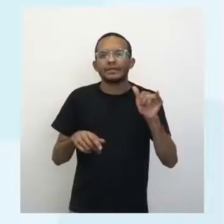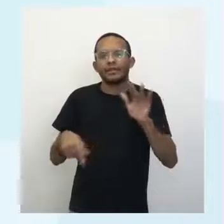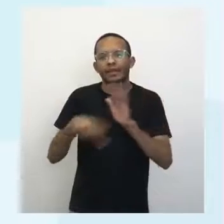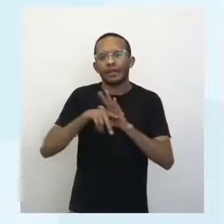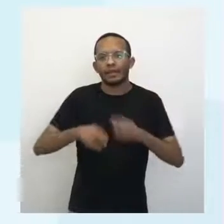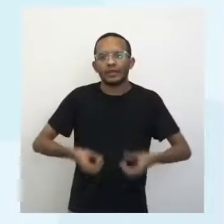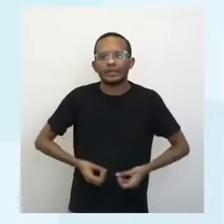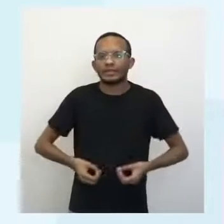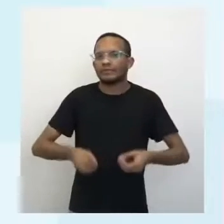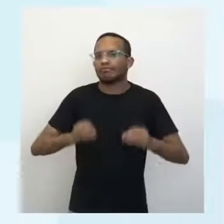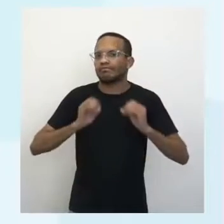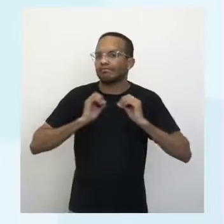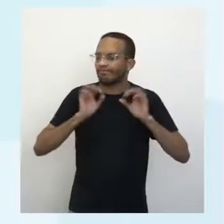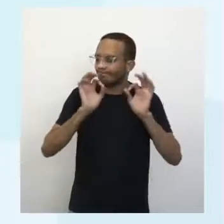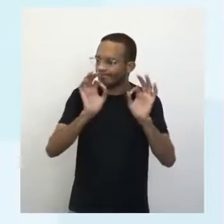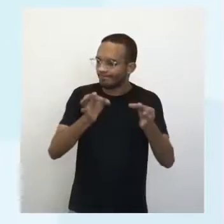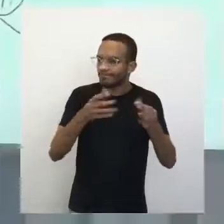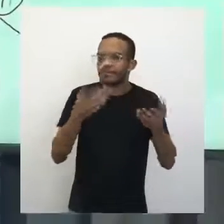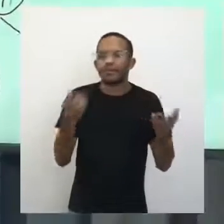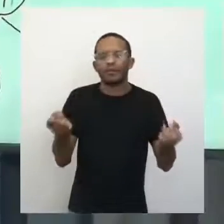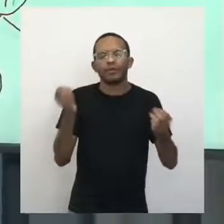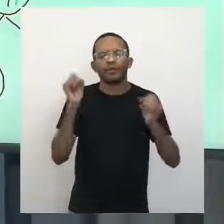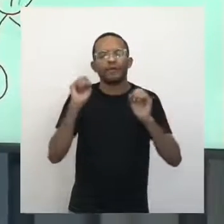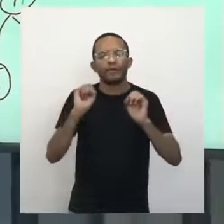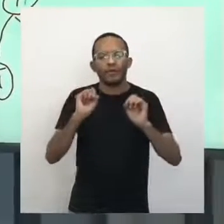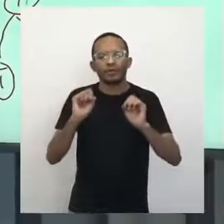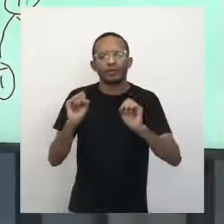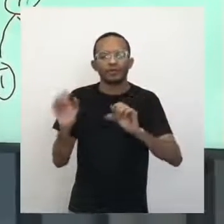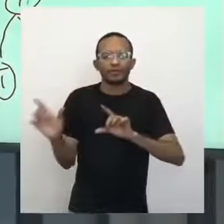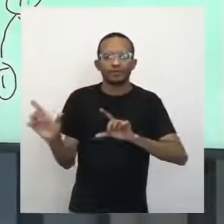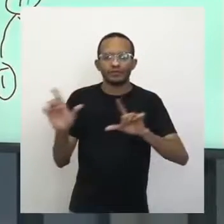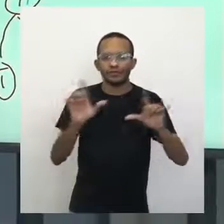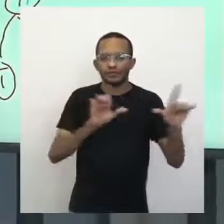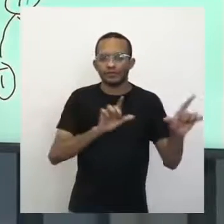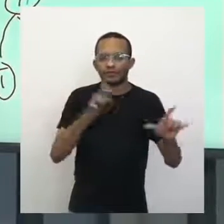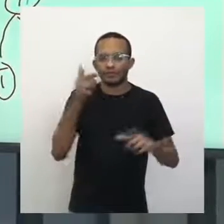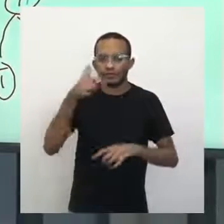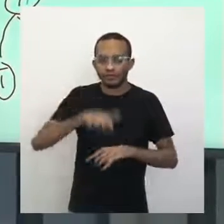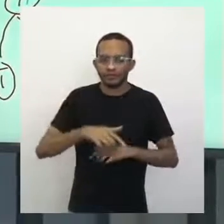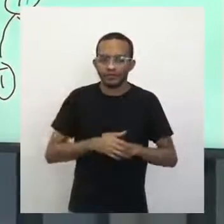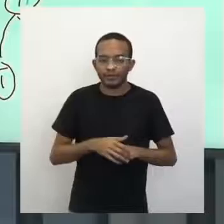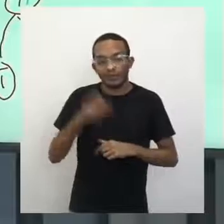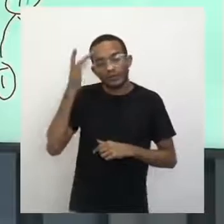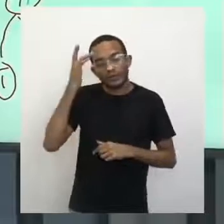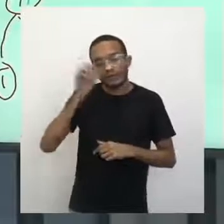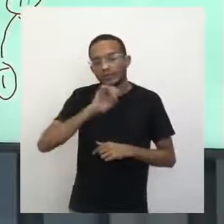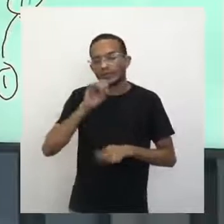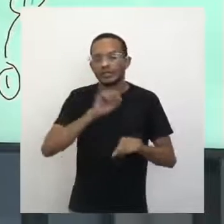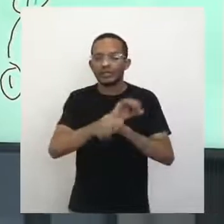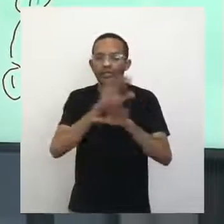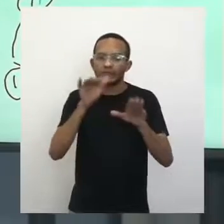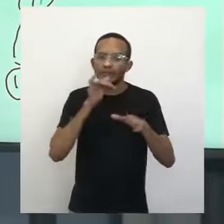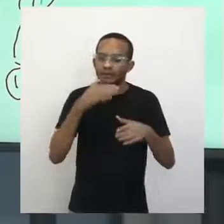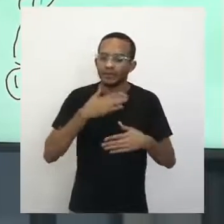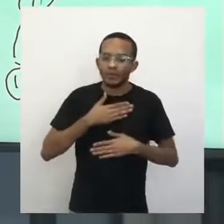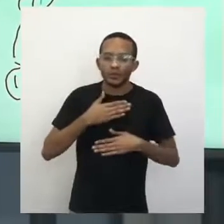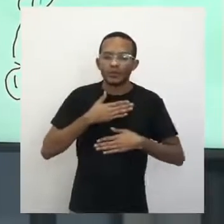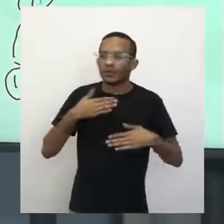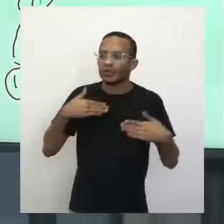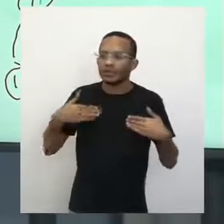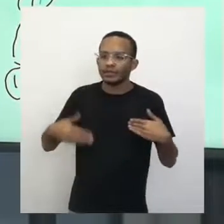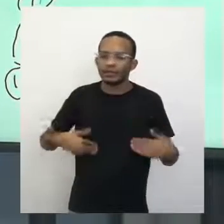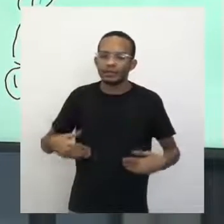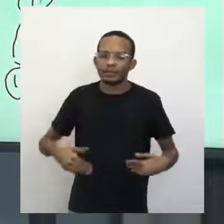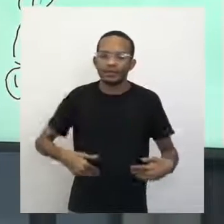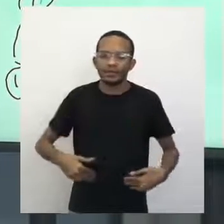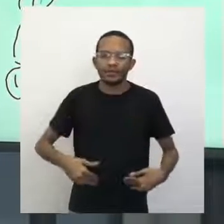gametas. Tá bom? Pode voltar a imagem para mim aí, por favor. Isso. Então, não sei se ficou claro, ó, no meu corpo, as